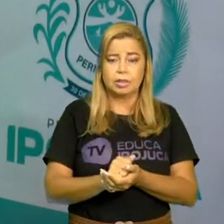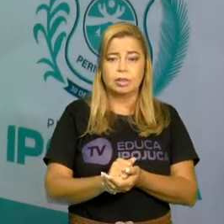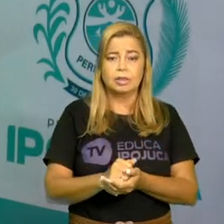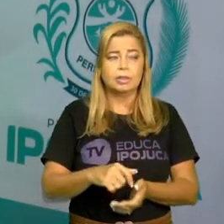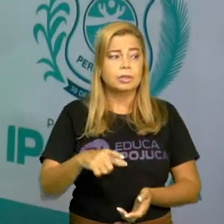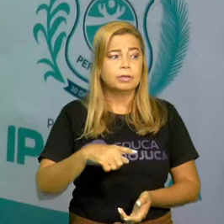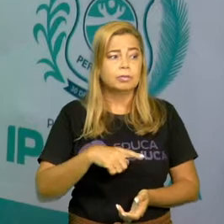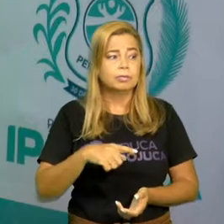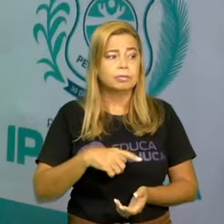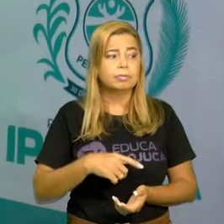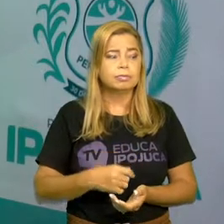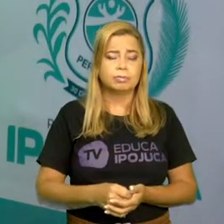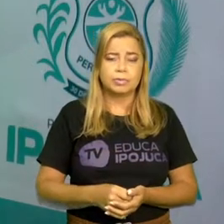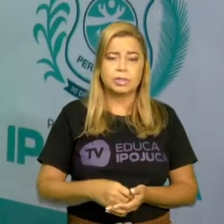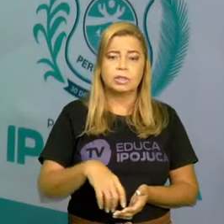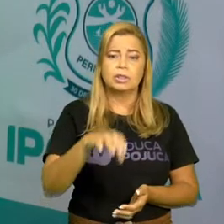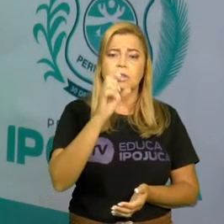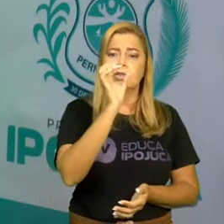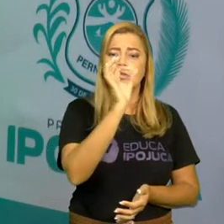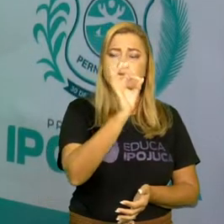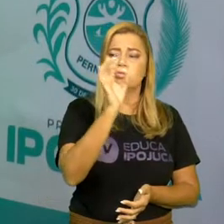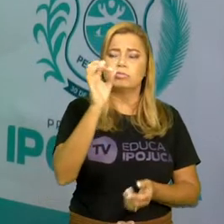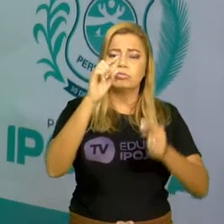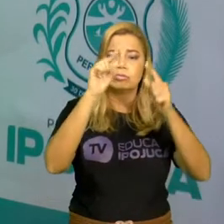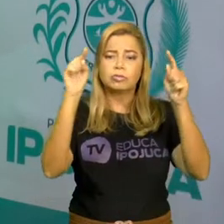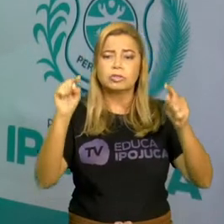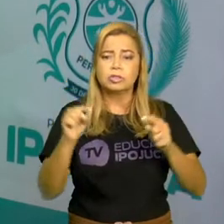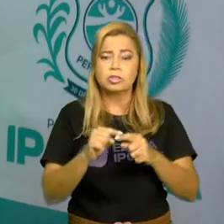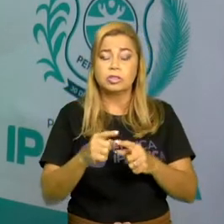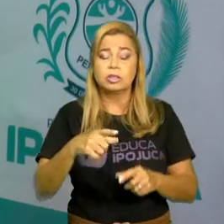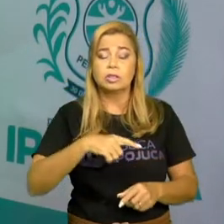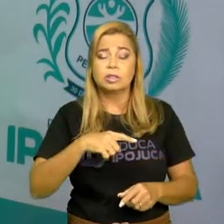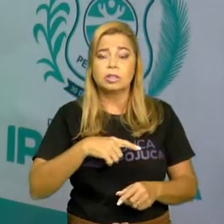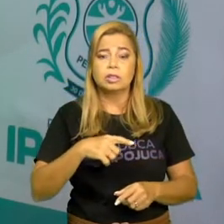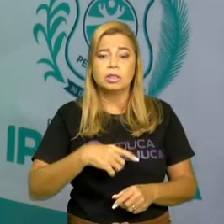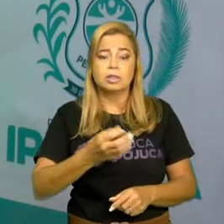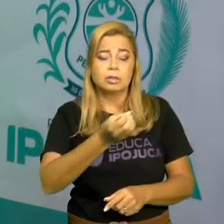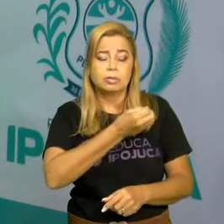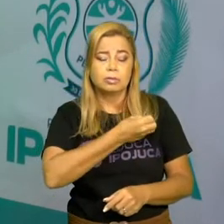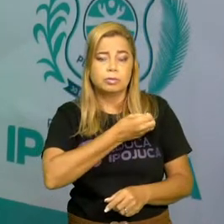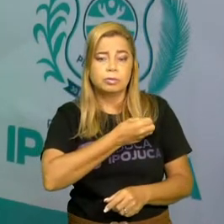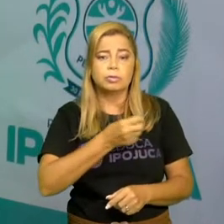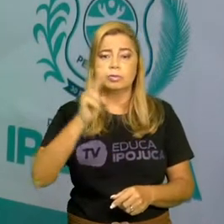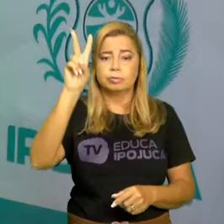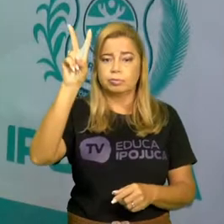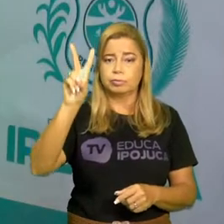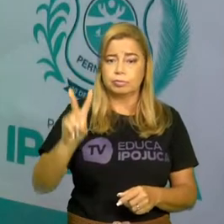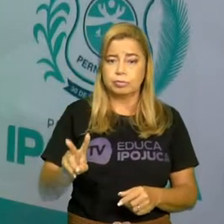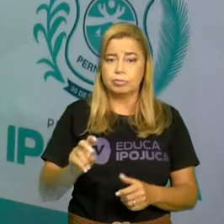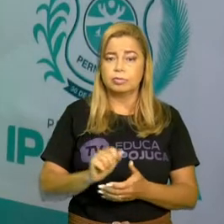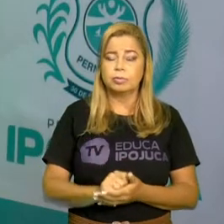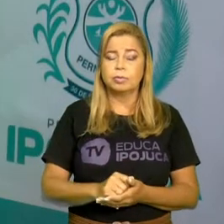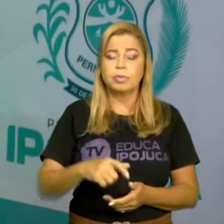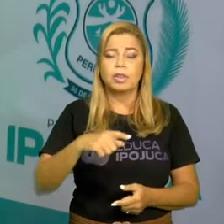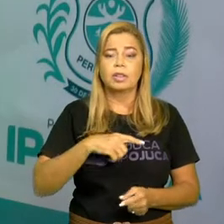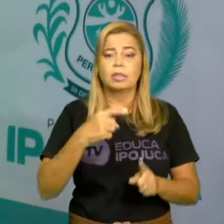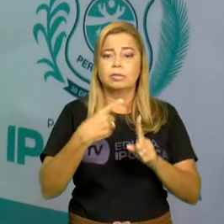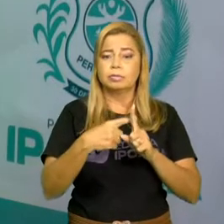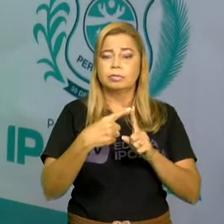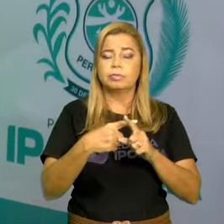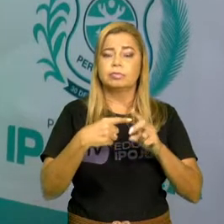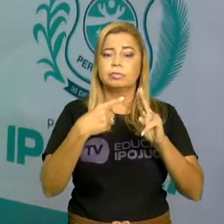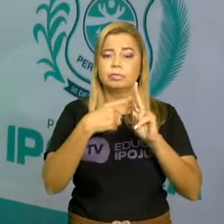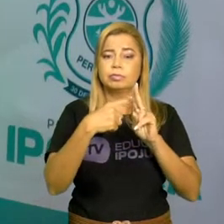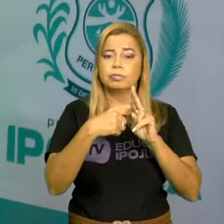no médico mas tem um número esse número tem um valor nós temos valor de unidade dezena